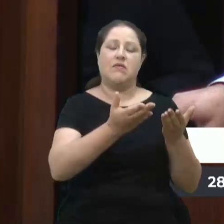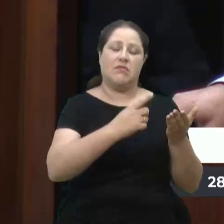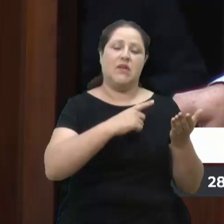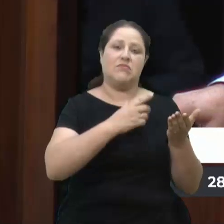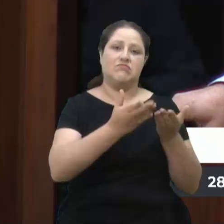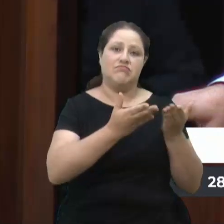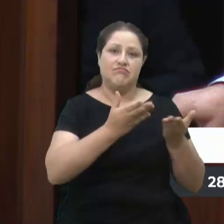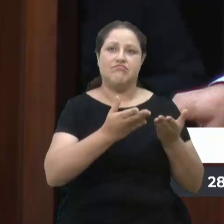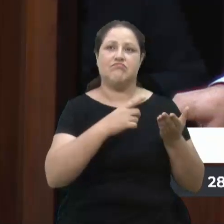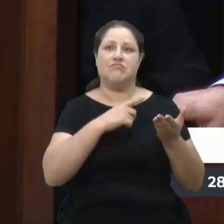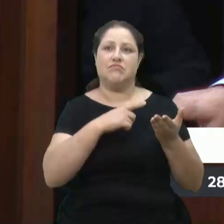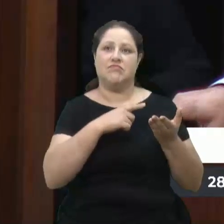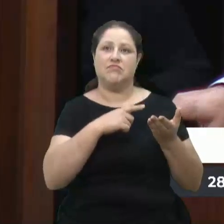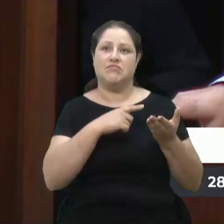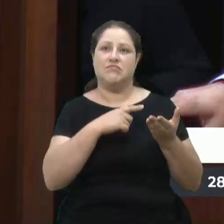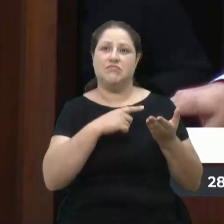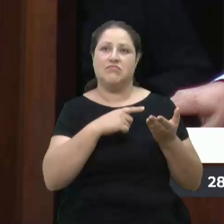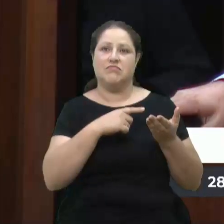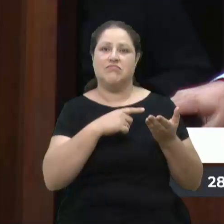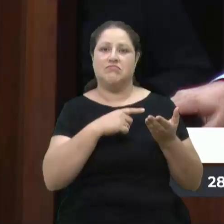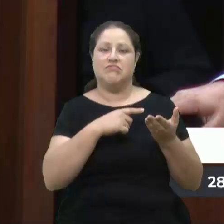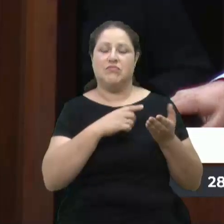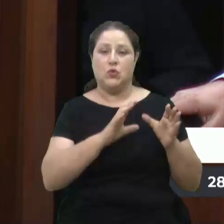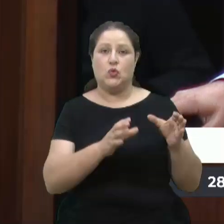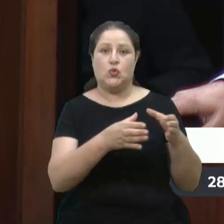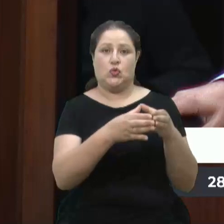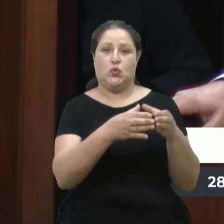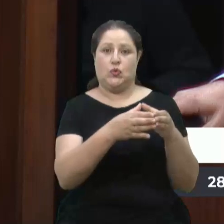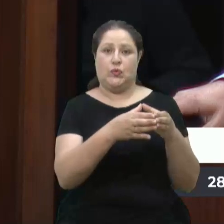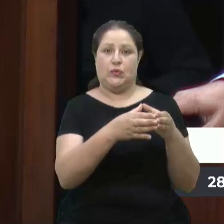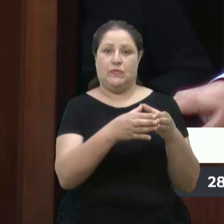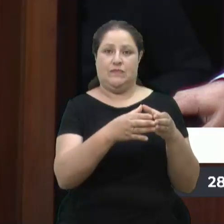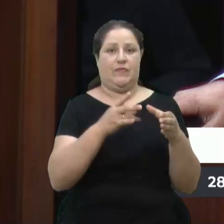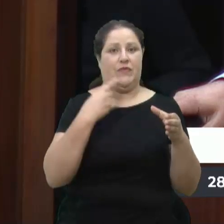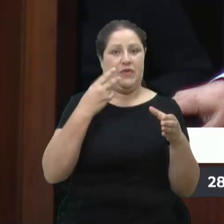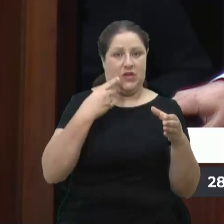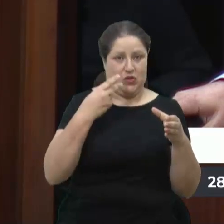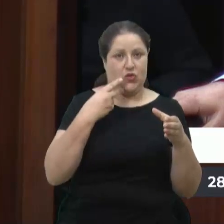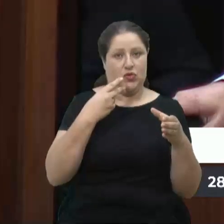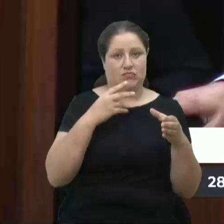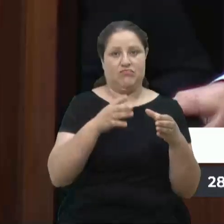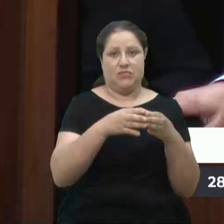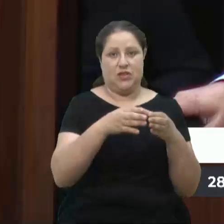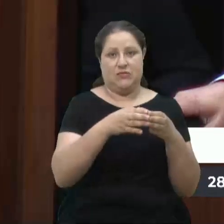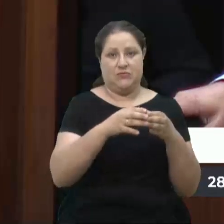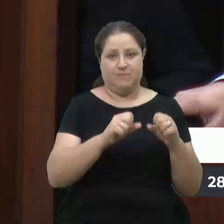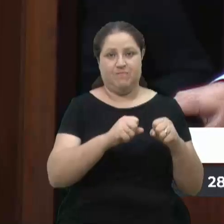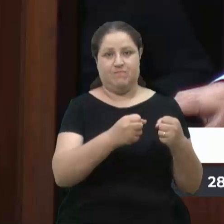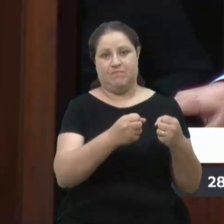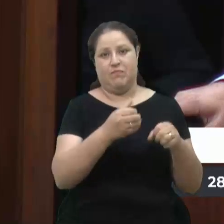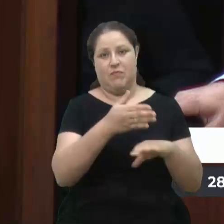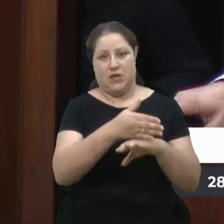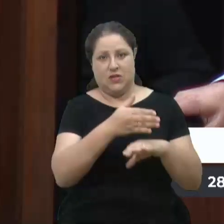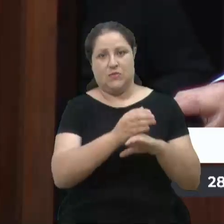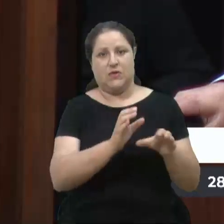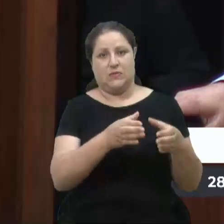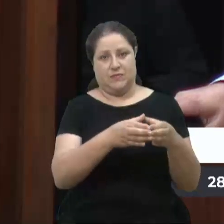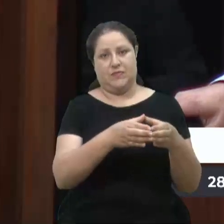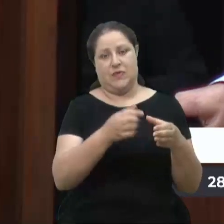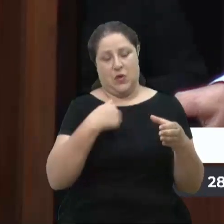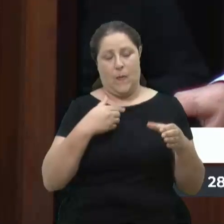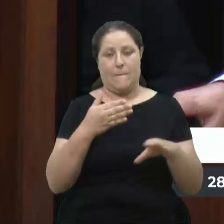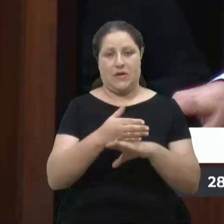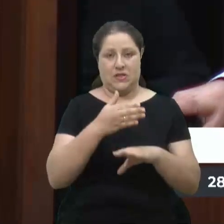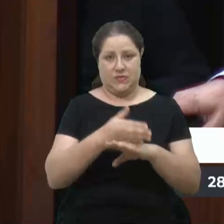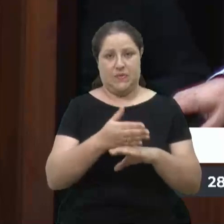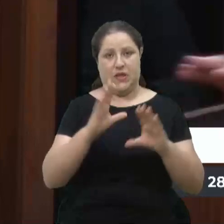devida vênia na frente parlamentar, enfim, várias formas. Eu componho a frente parlamentar, estarei lá